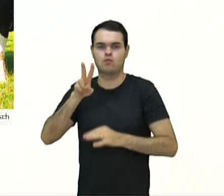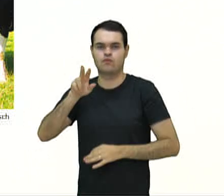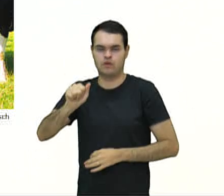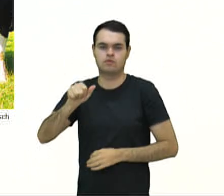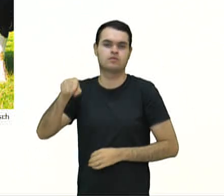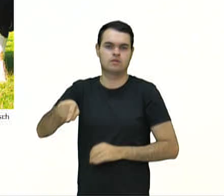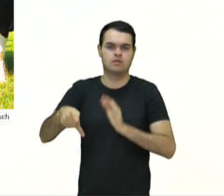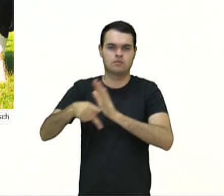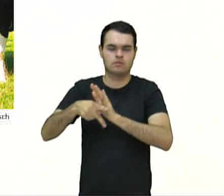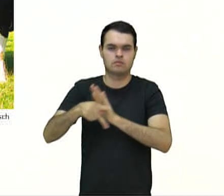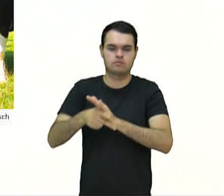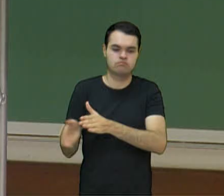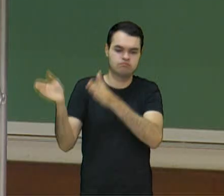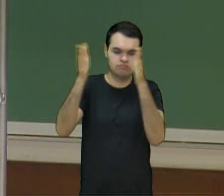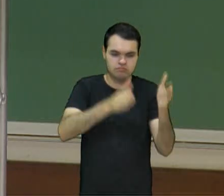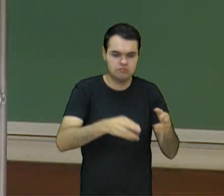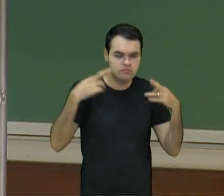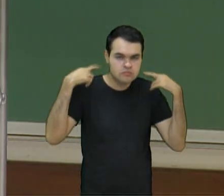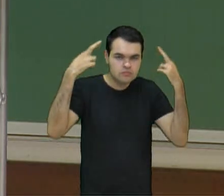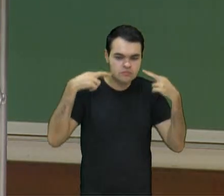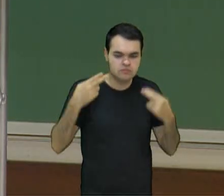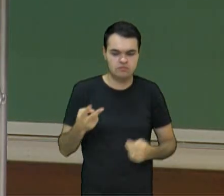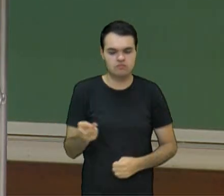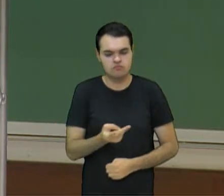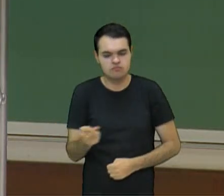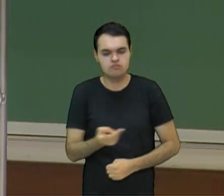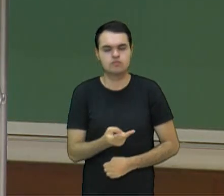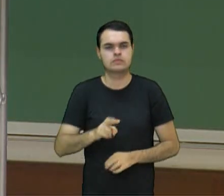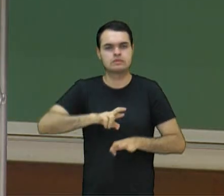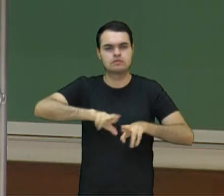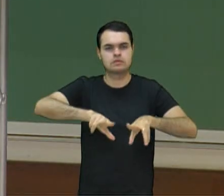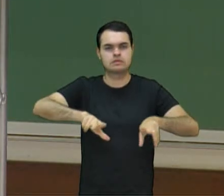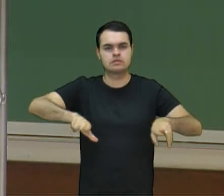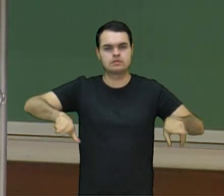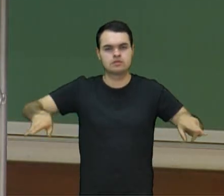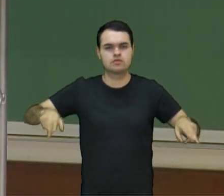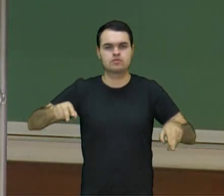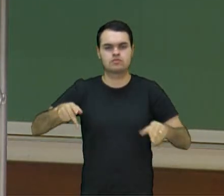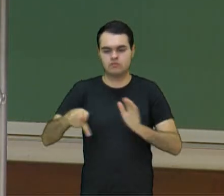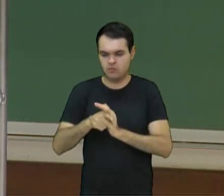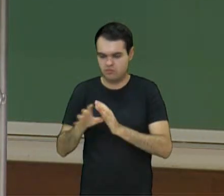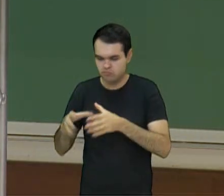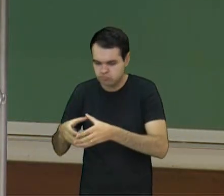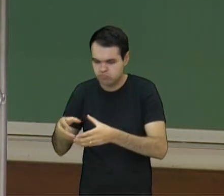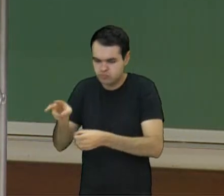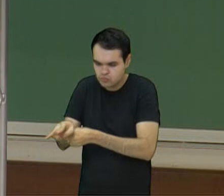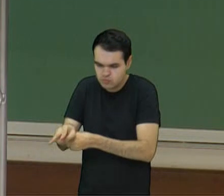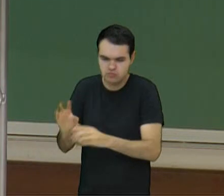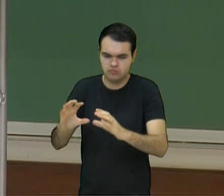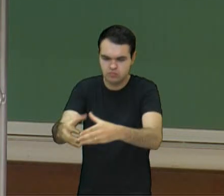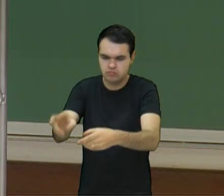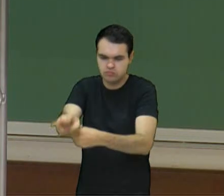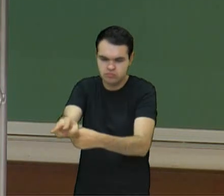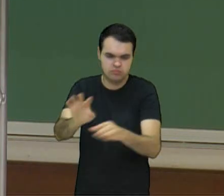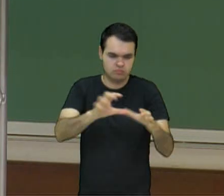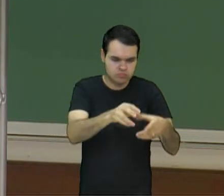ovelhas. Isso é importante para o solo, né? Essa diversidade de culturas num mesmo espaço